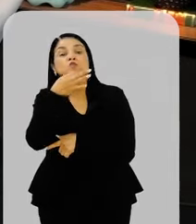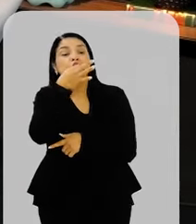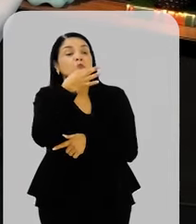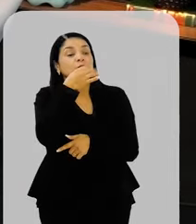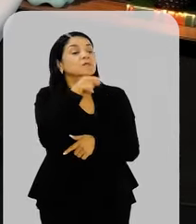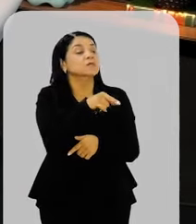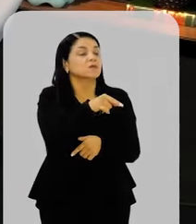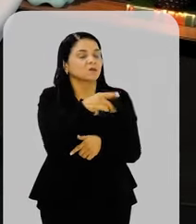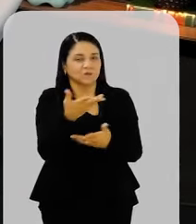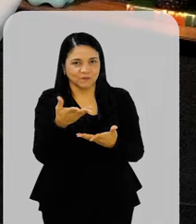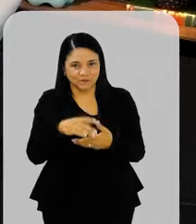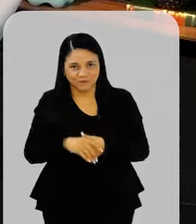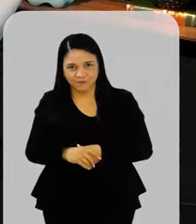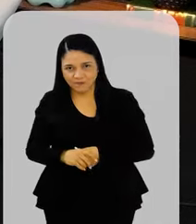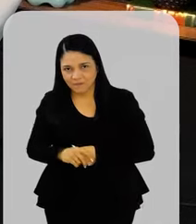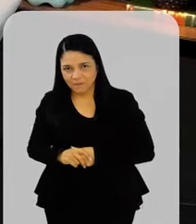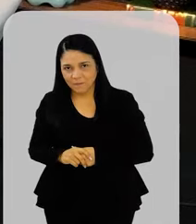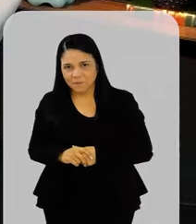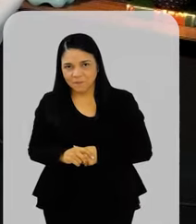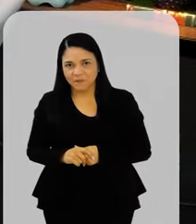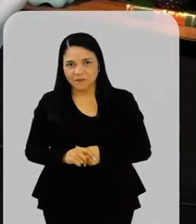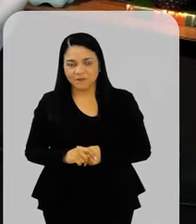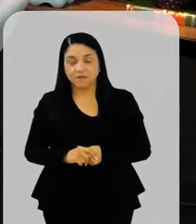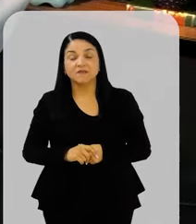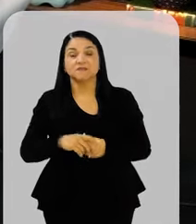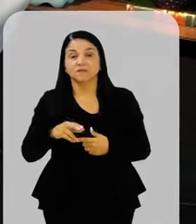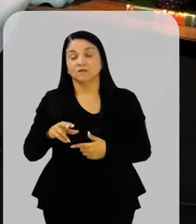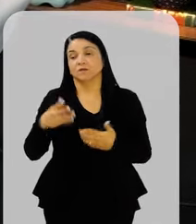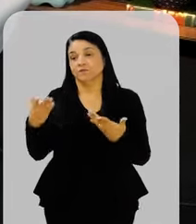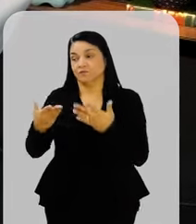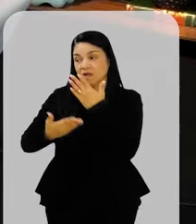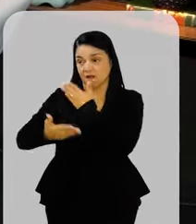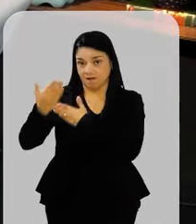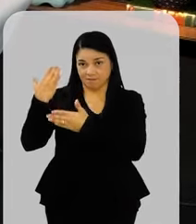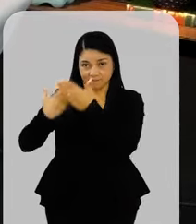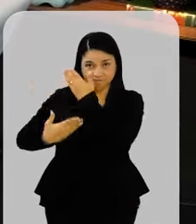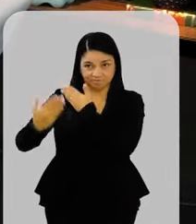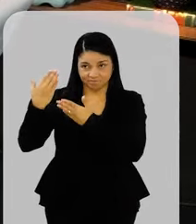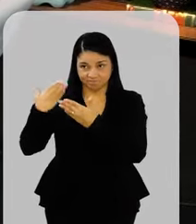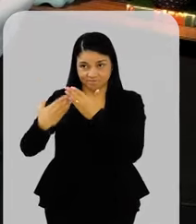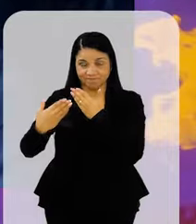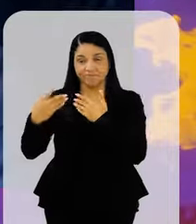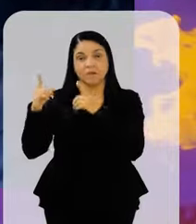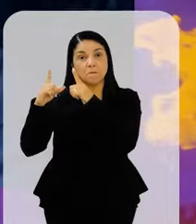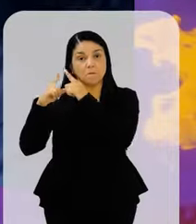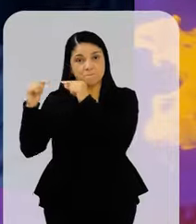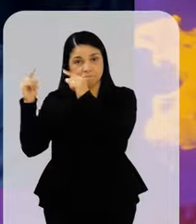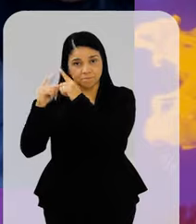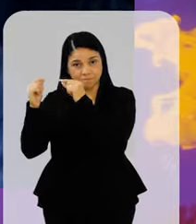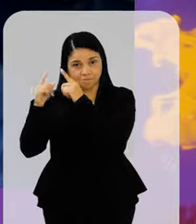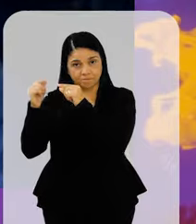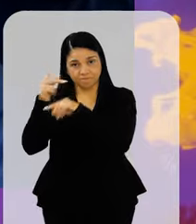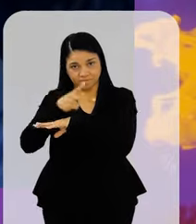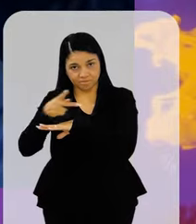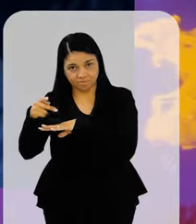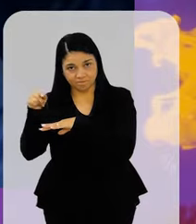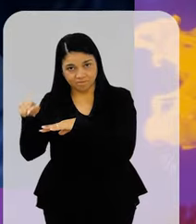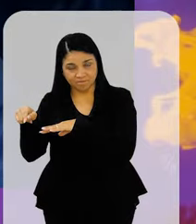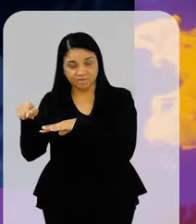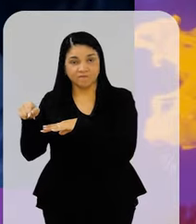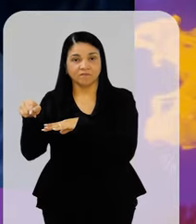tua opinião a respeito dessa situação? Rui, lá atrás, a gente foi a Brasília